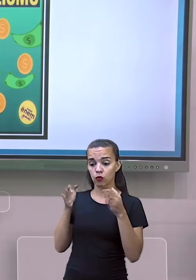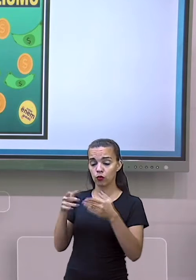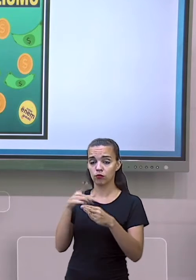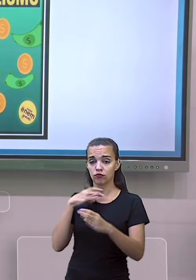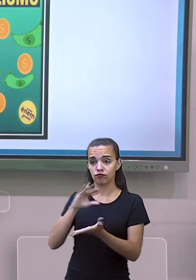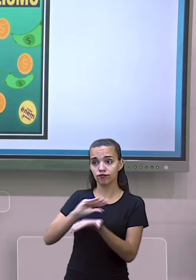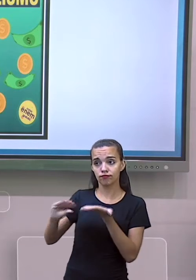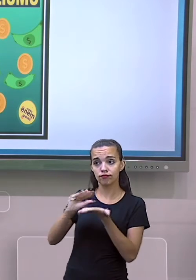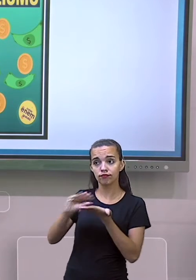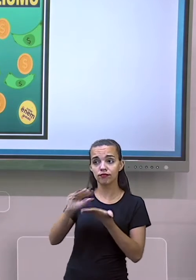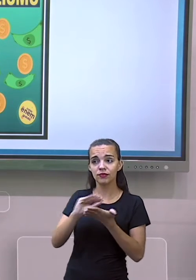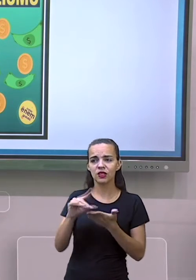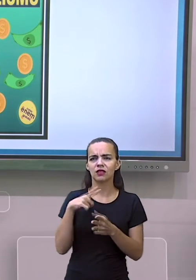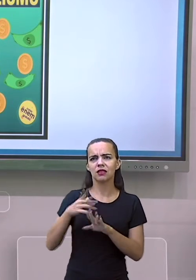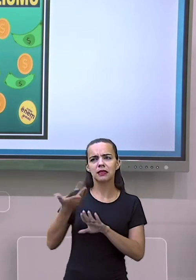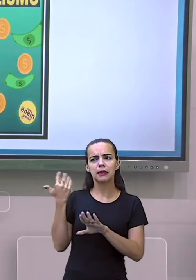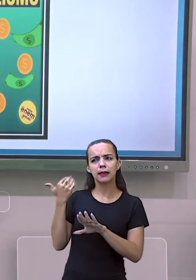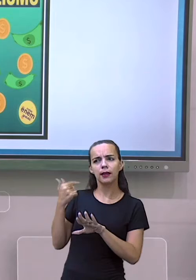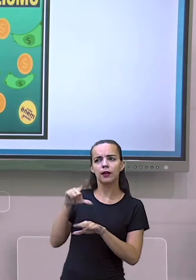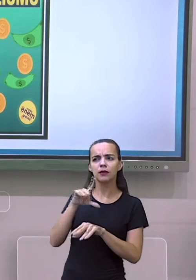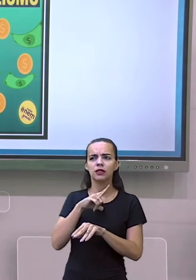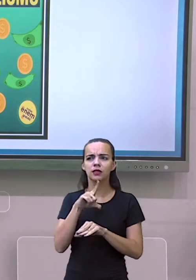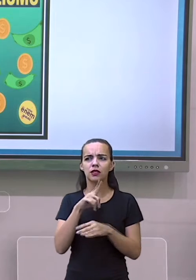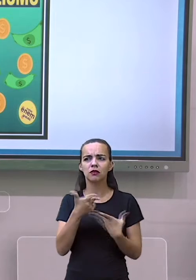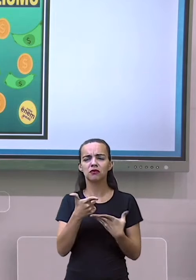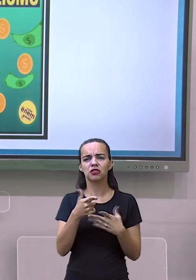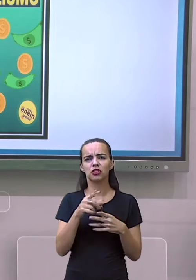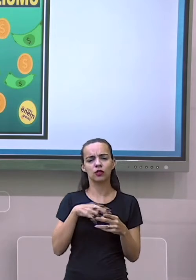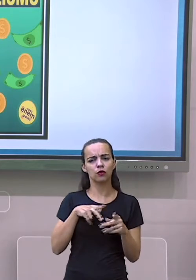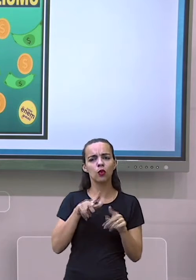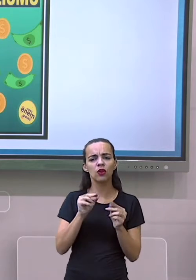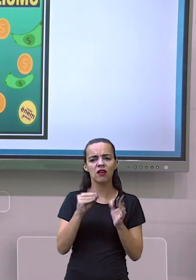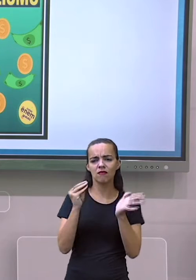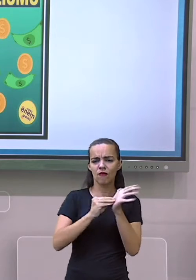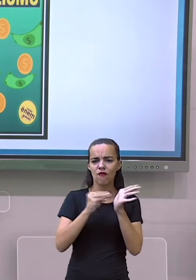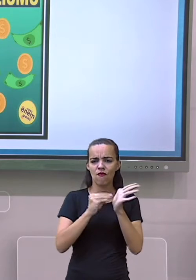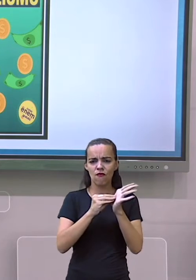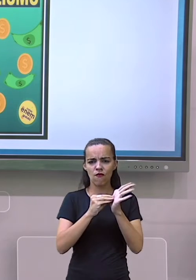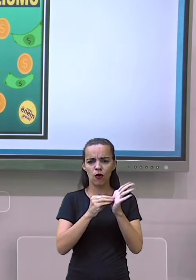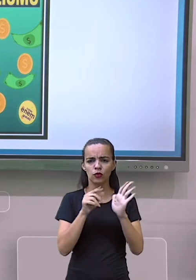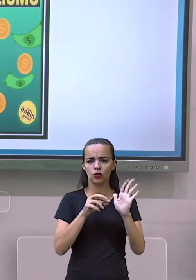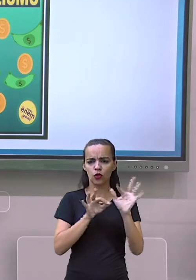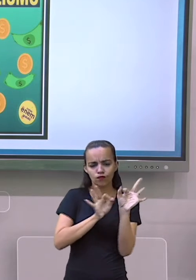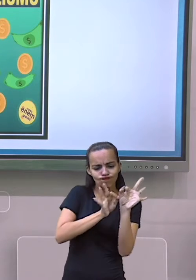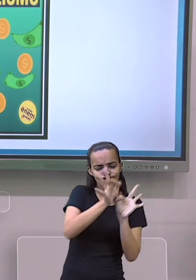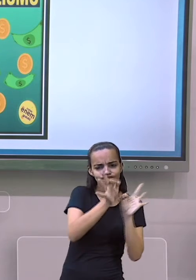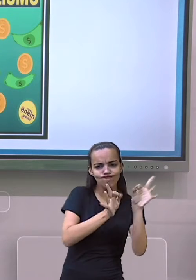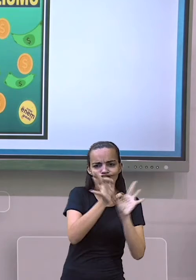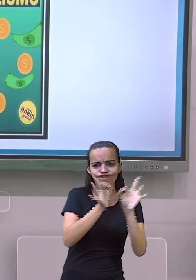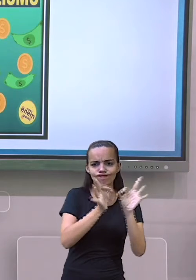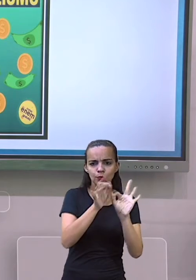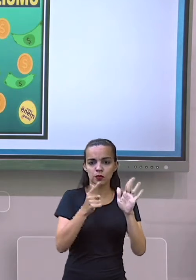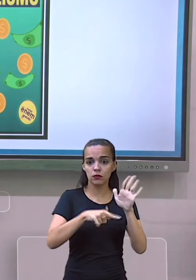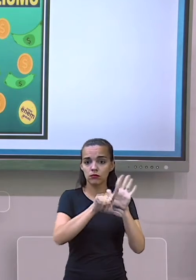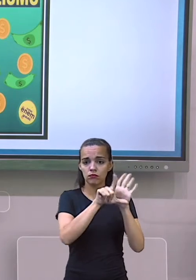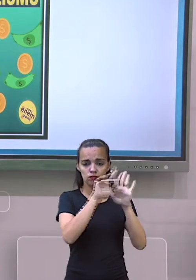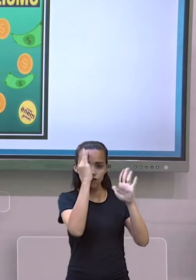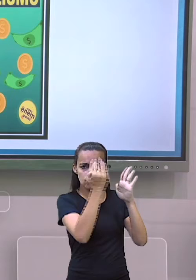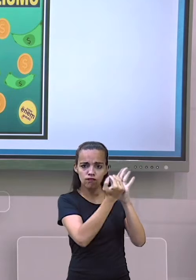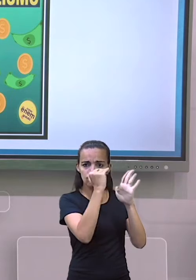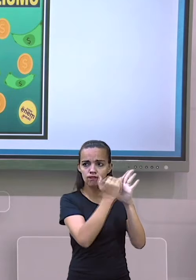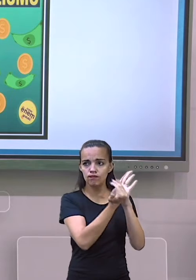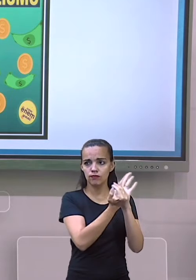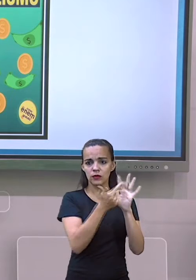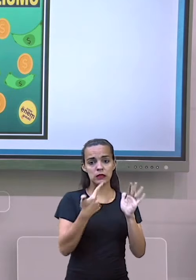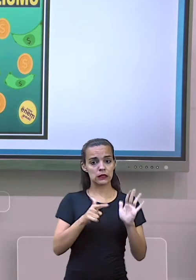período operava sem nenhuma forma de regulação ou legislação trabalhista, que conferisse aos